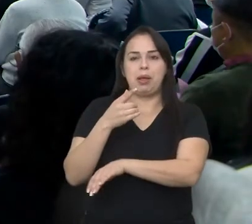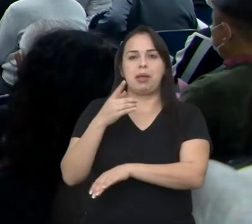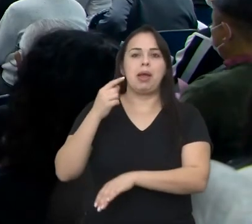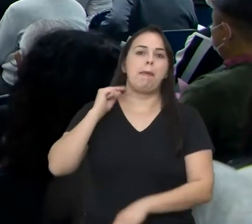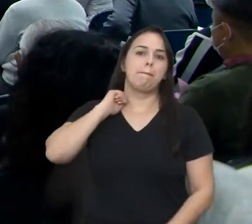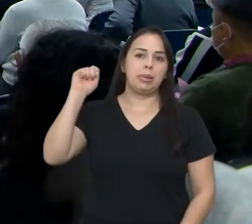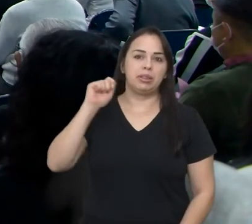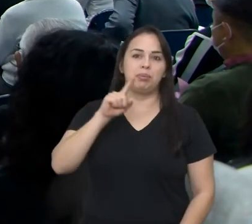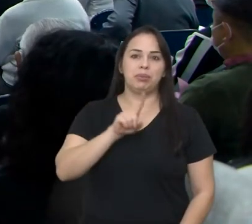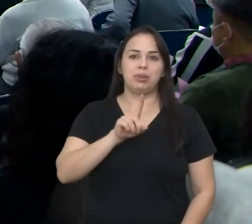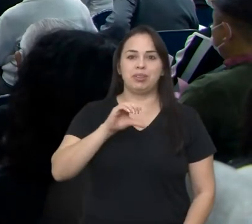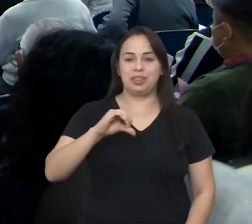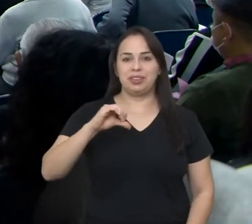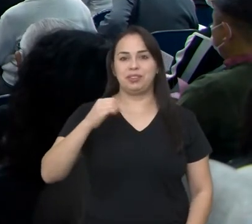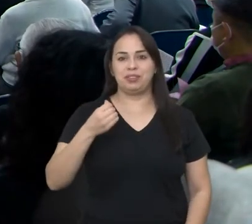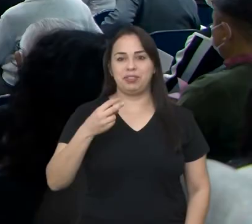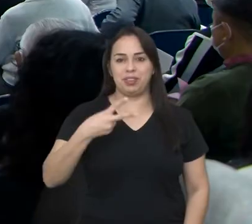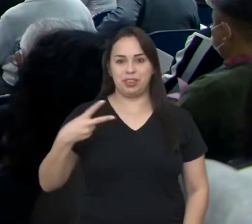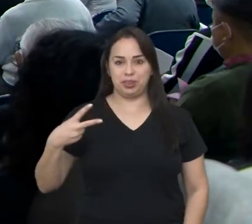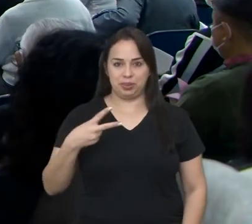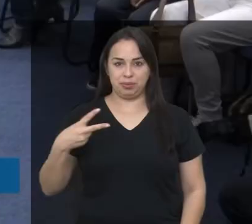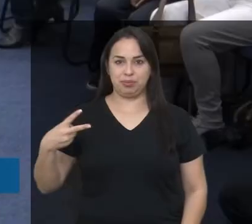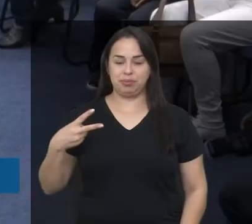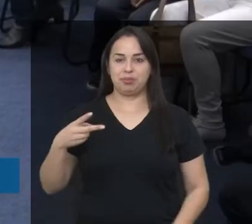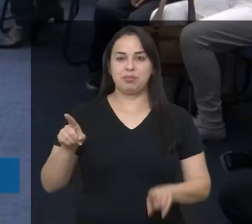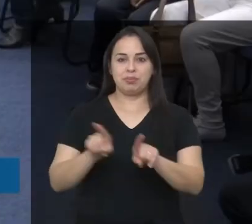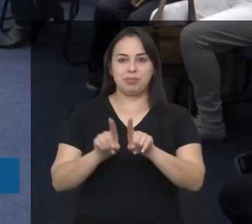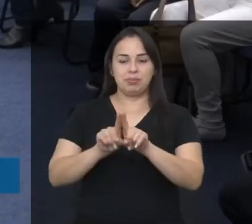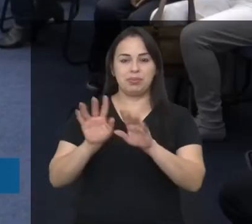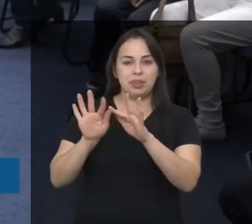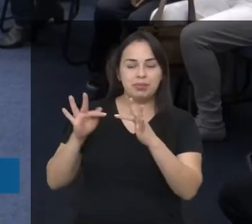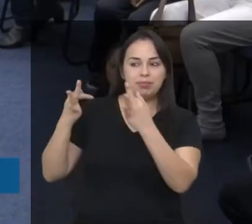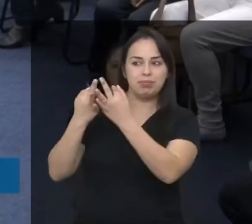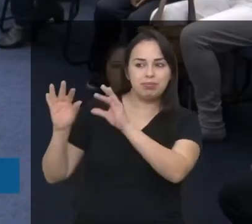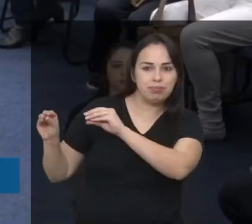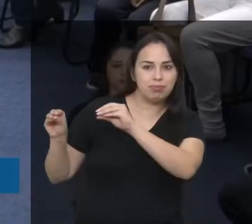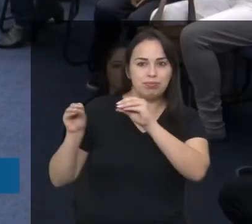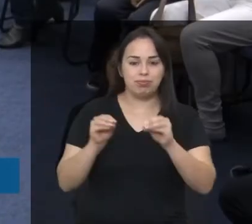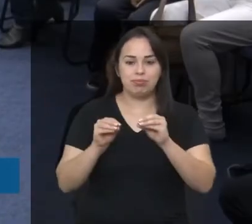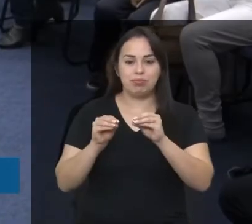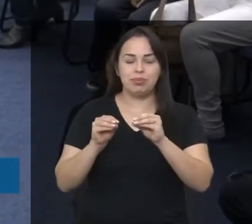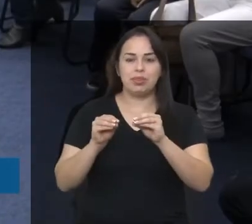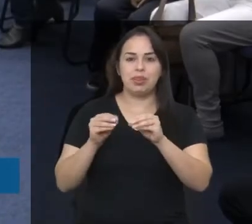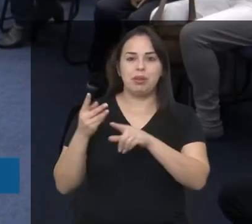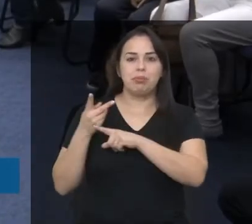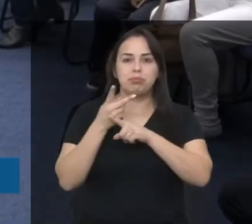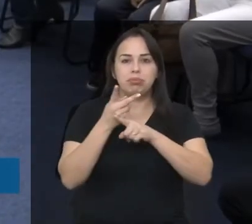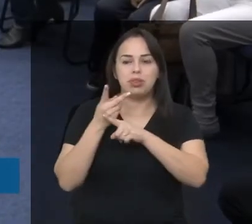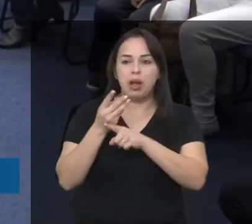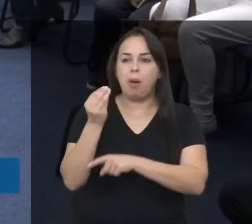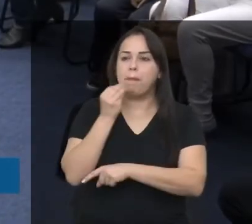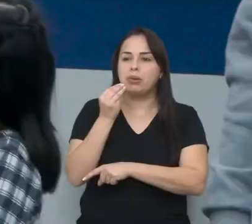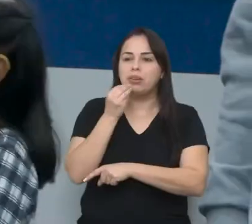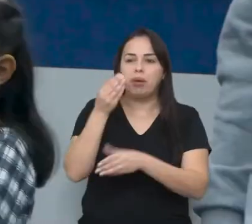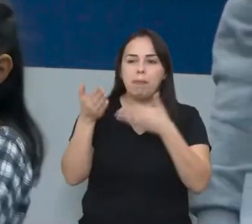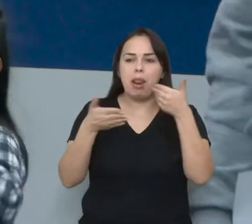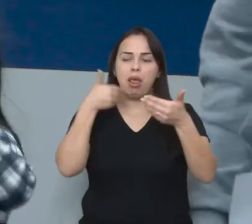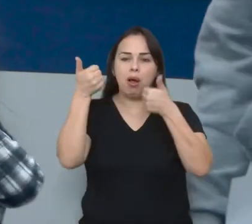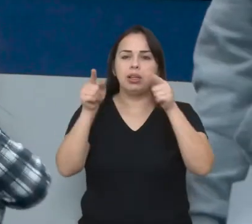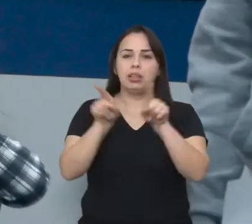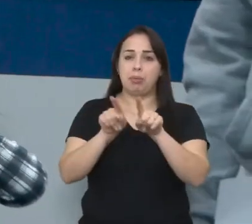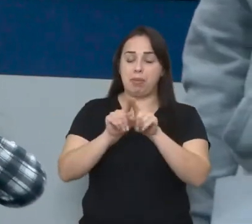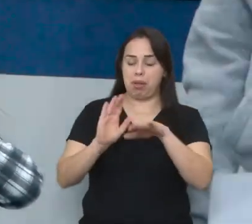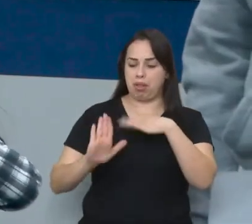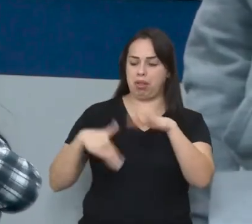de 1922, foram relembrados. As famílias japonesas pioneiras a se instalarem em São José dos Campos vieram